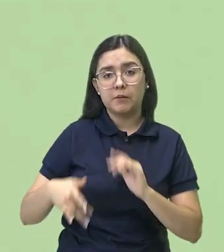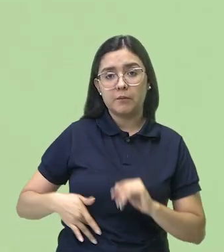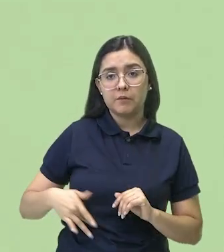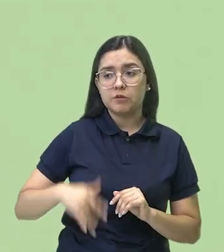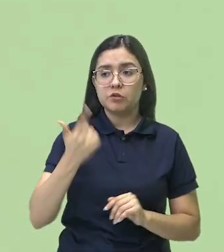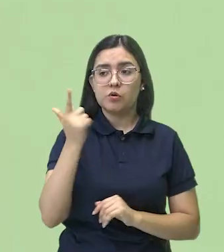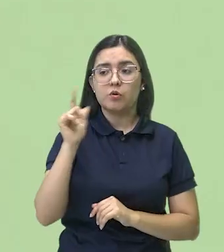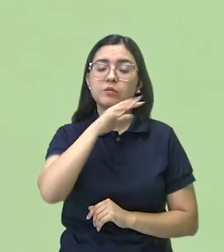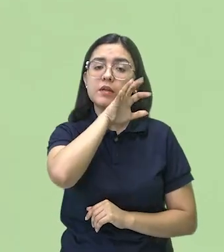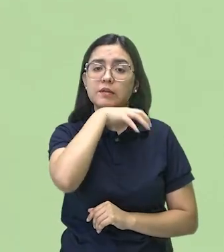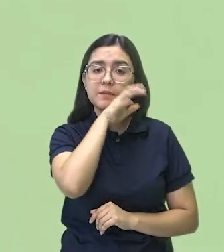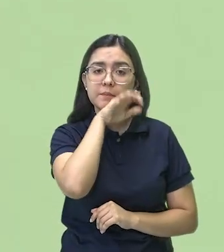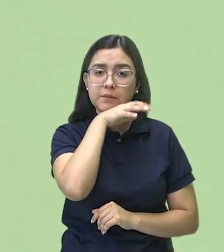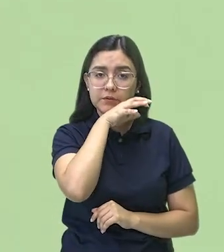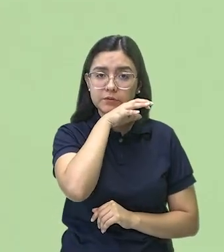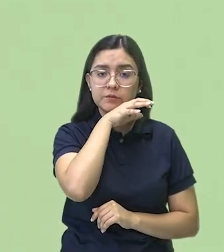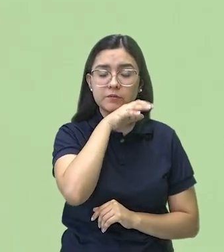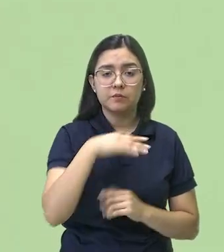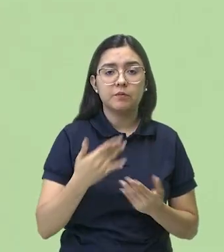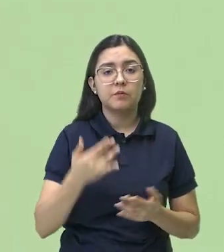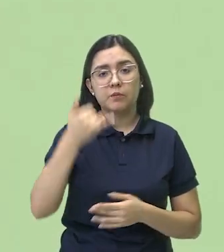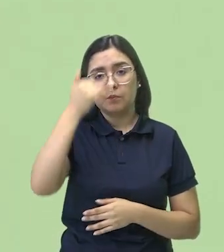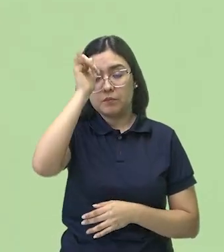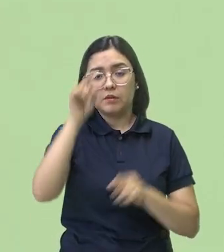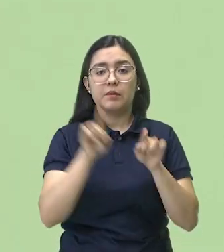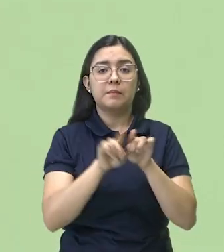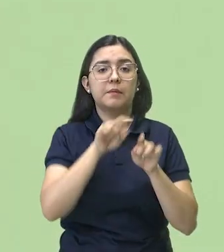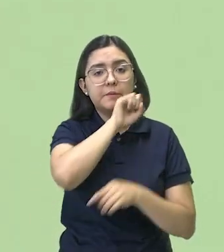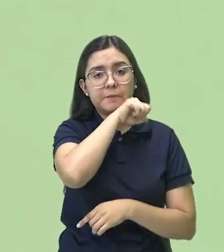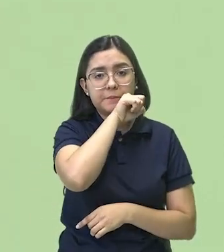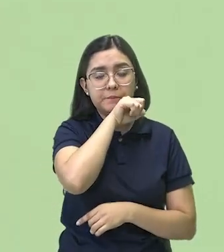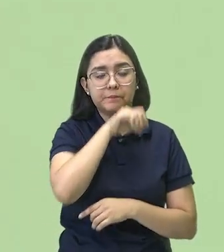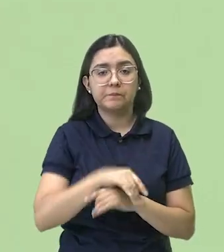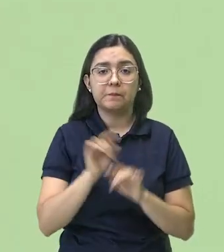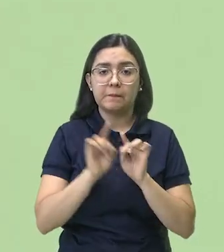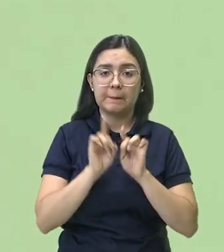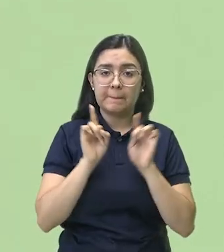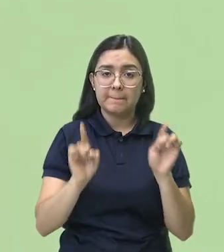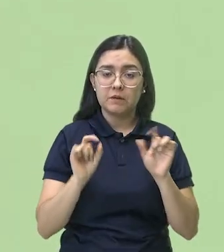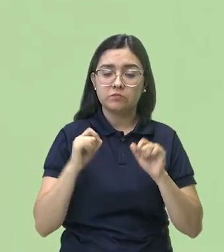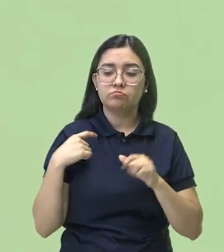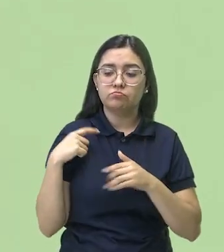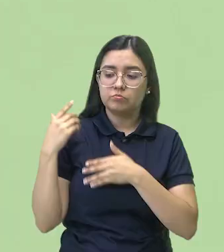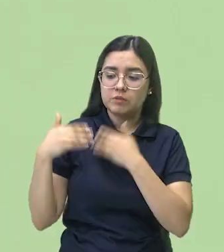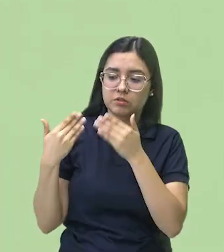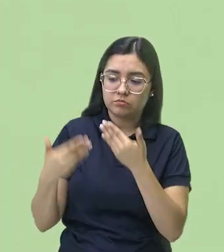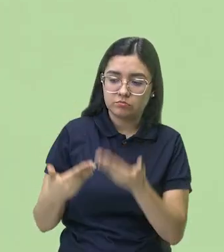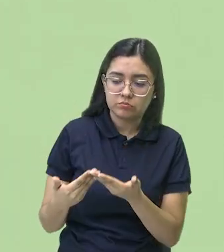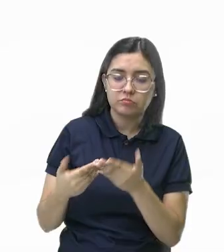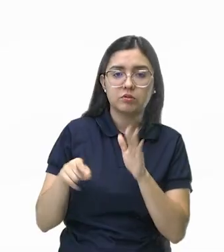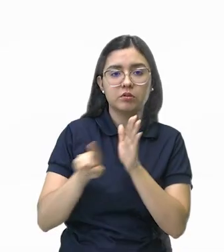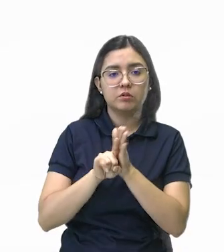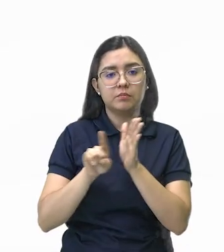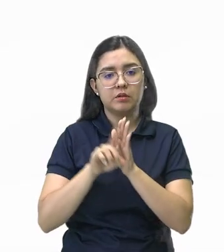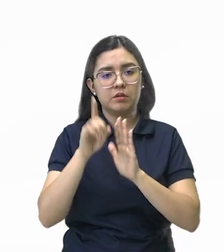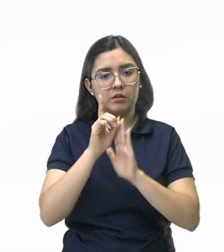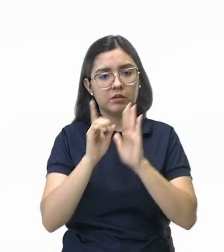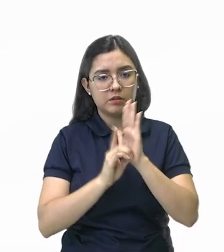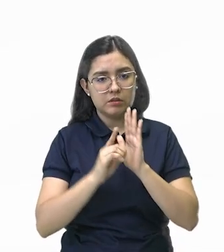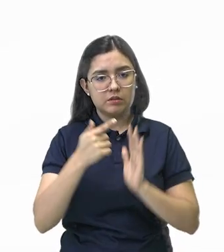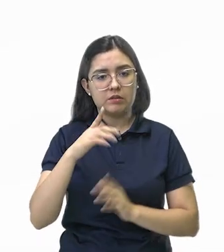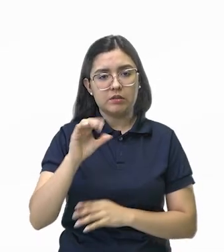outros animais, de outros mamíferos, como suínos e bovinos. Mas, com o passar do tempo, né, aí por volta da década